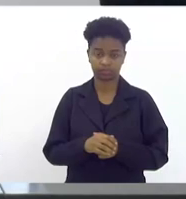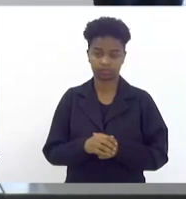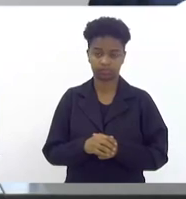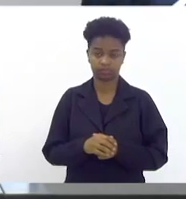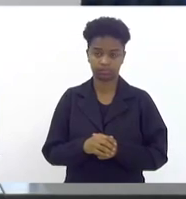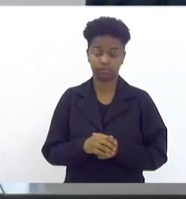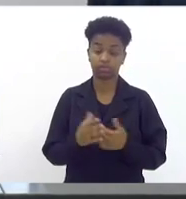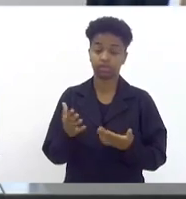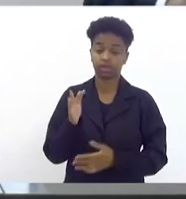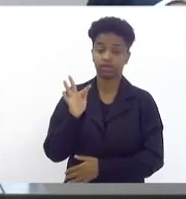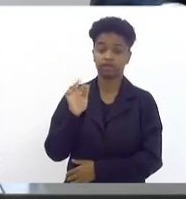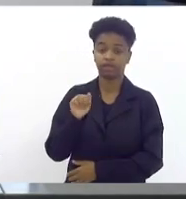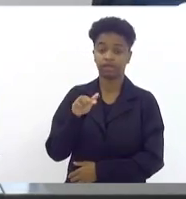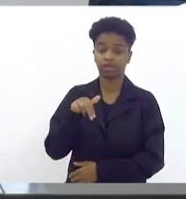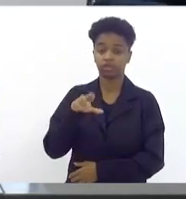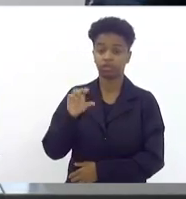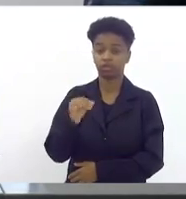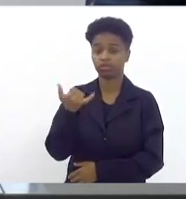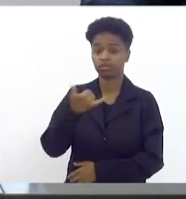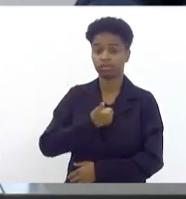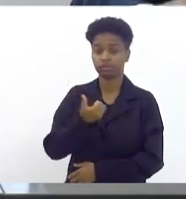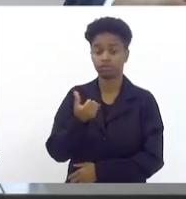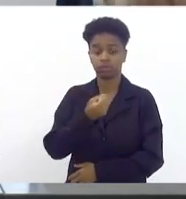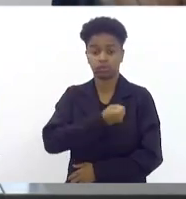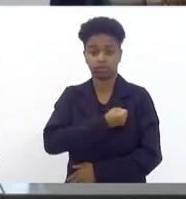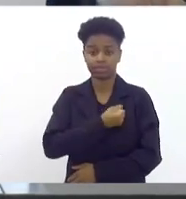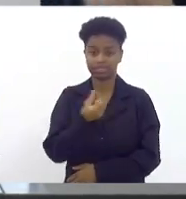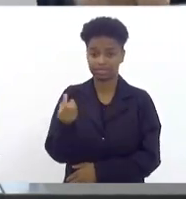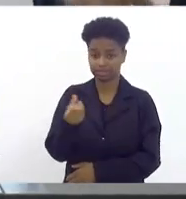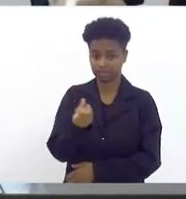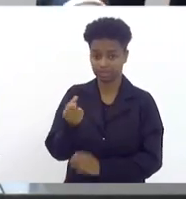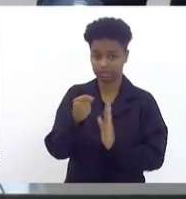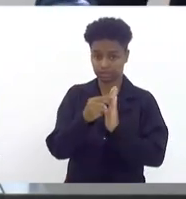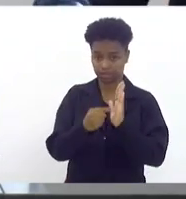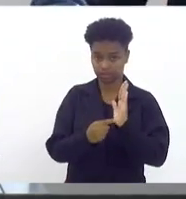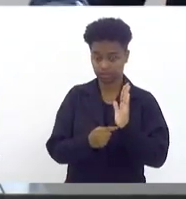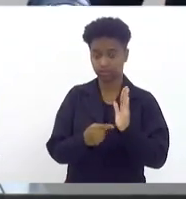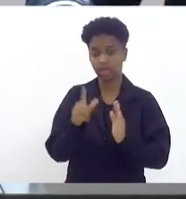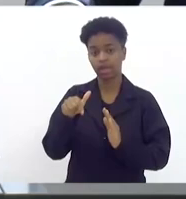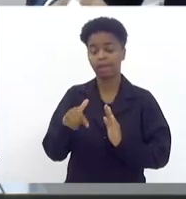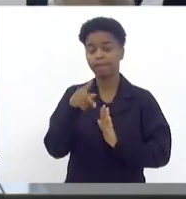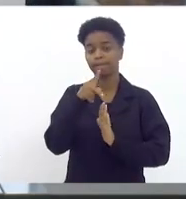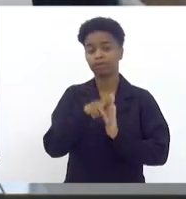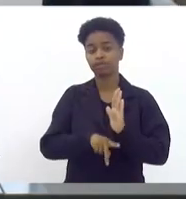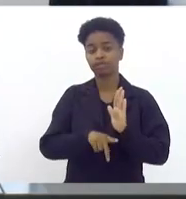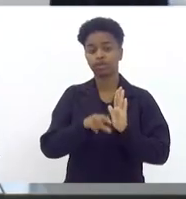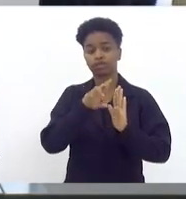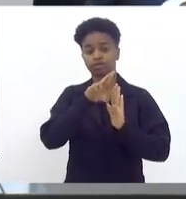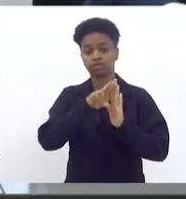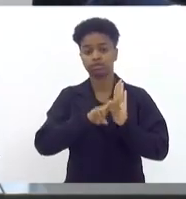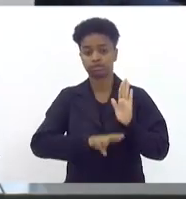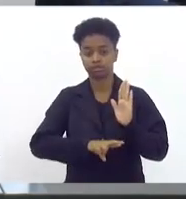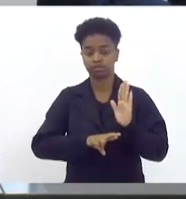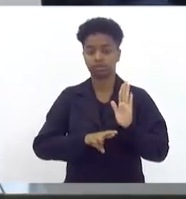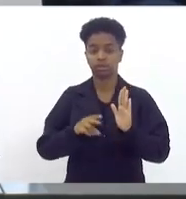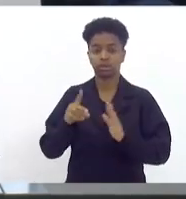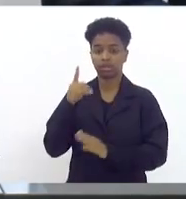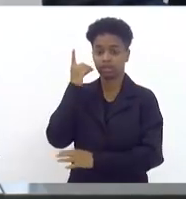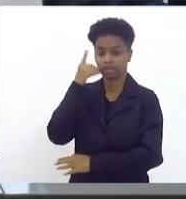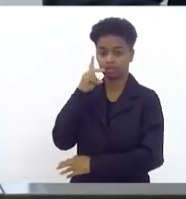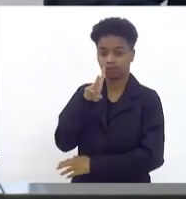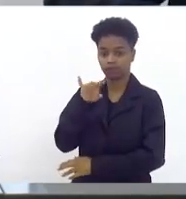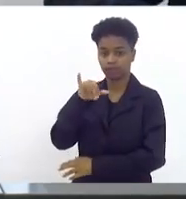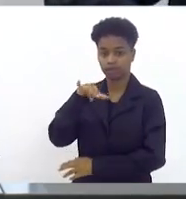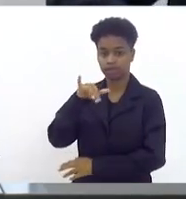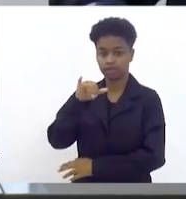Fernando está me dizendo aqui que o 66 da pauta é um projeto de relatoria do deputado Vinícius